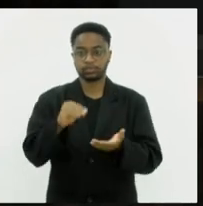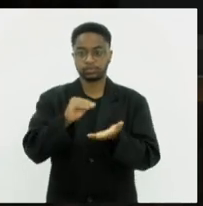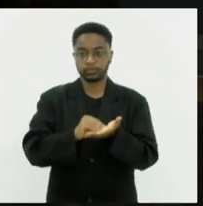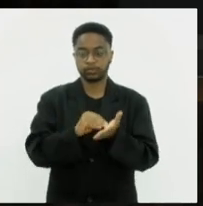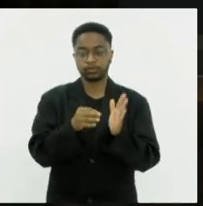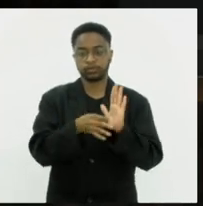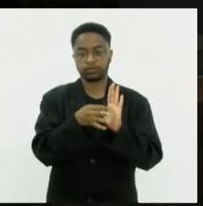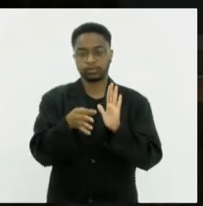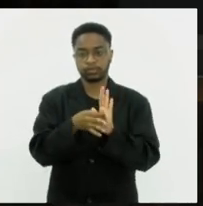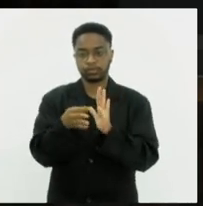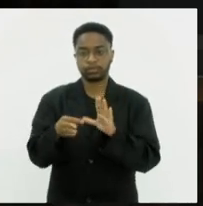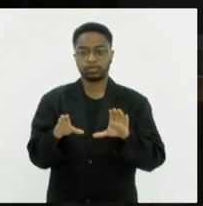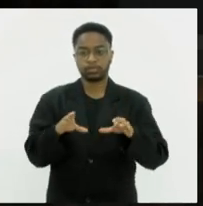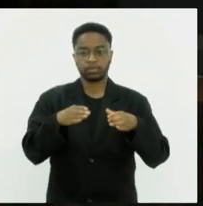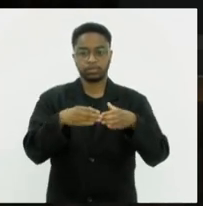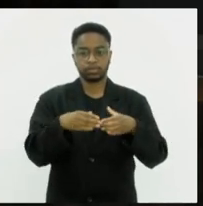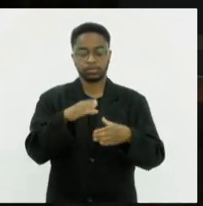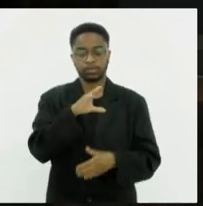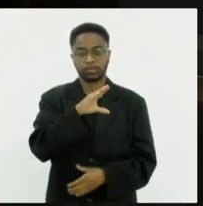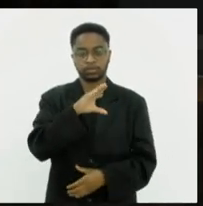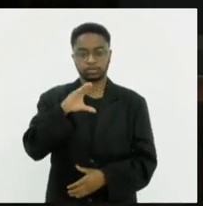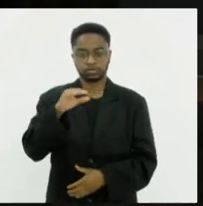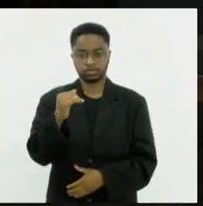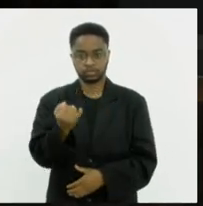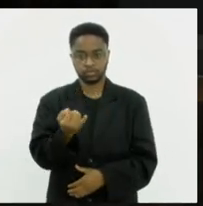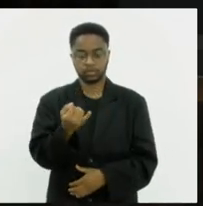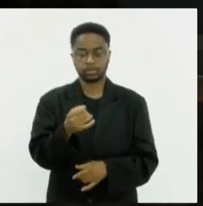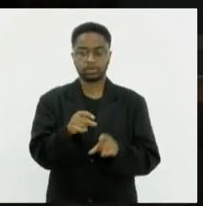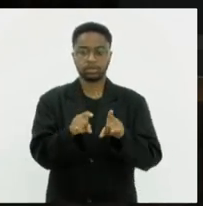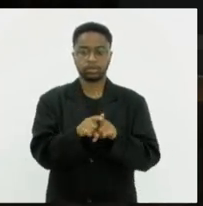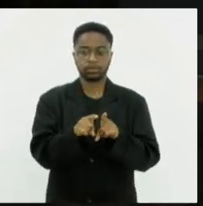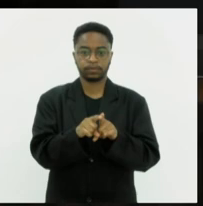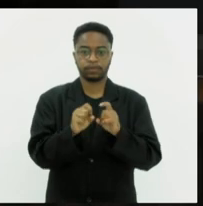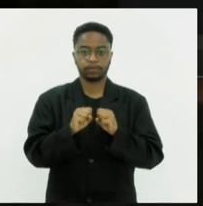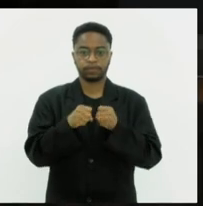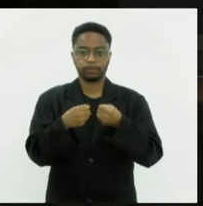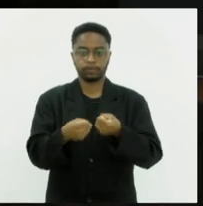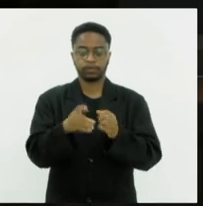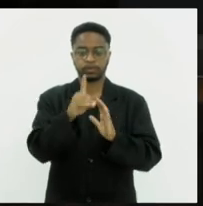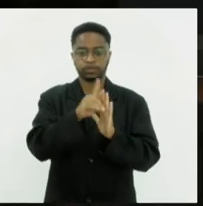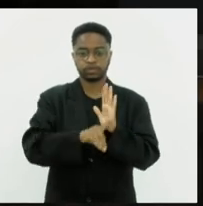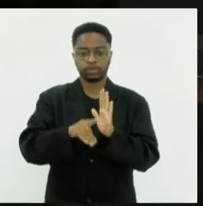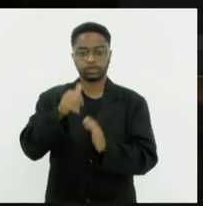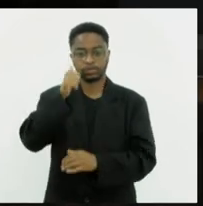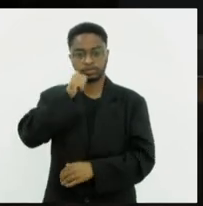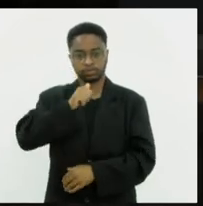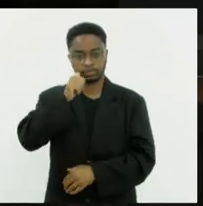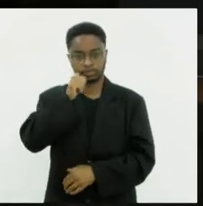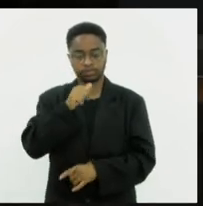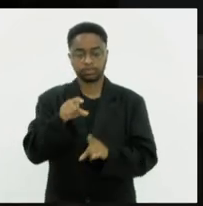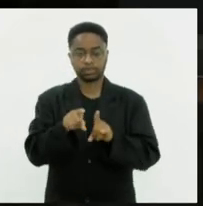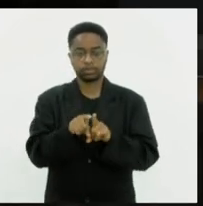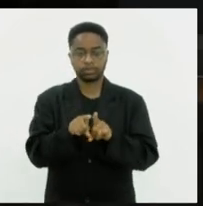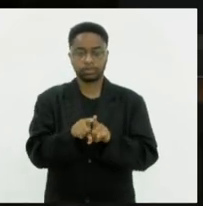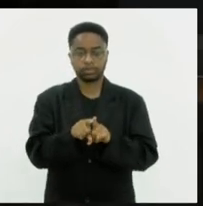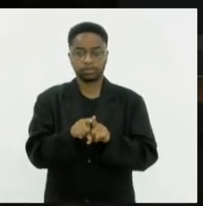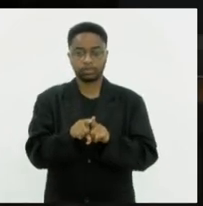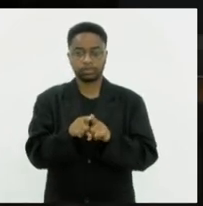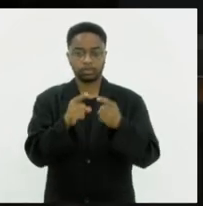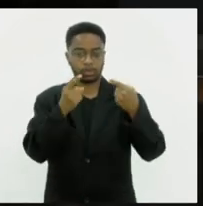pareceres das comissões de Constituição e Justiça, de Defesa dos Direitos da Mulher e de combate